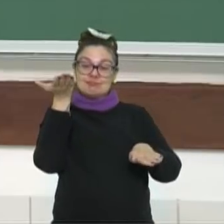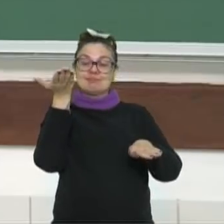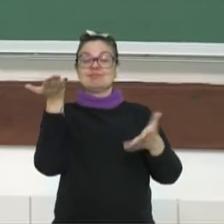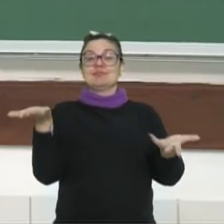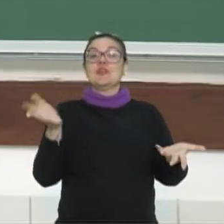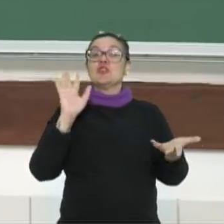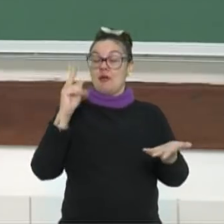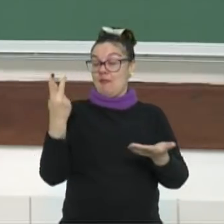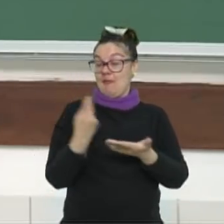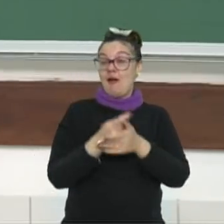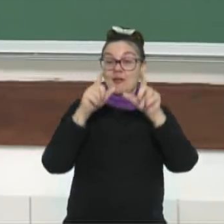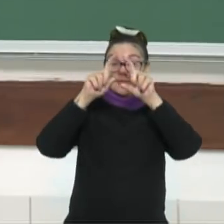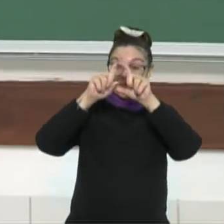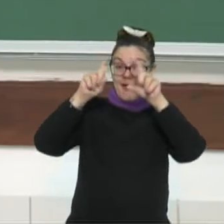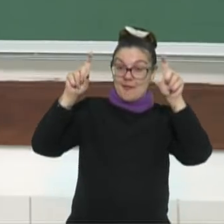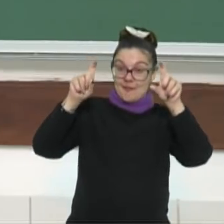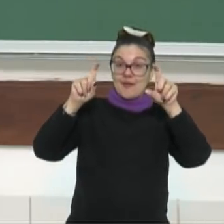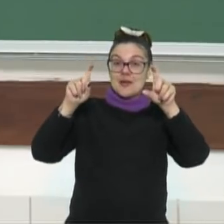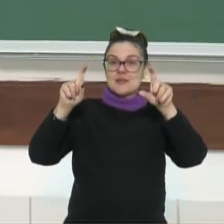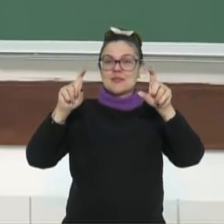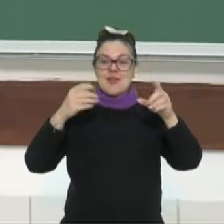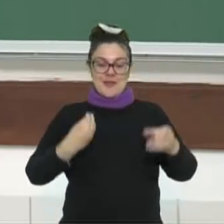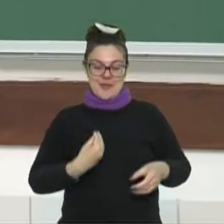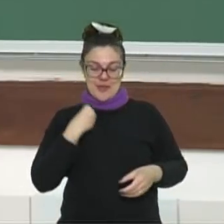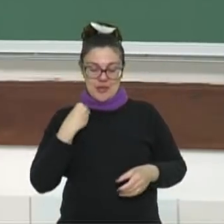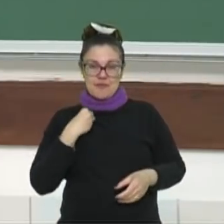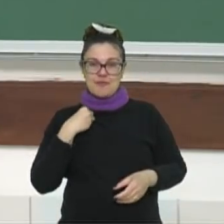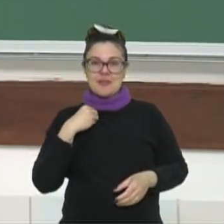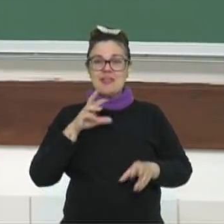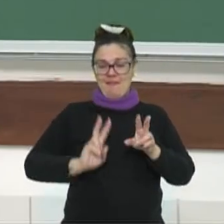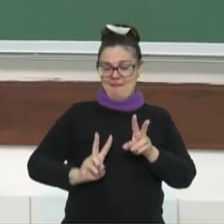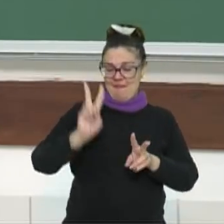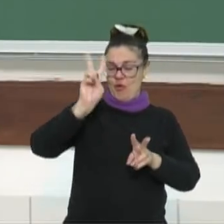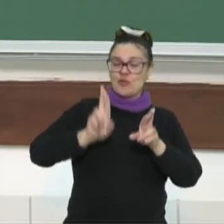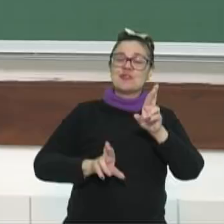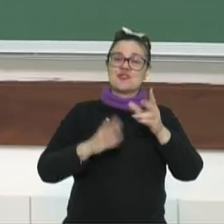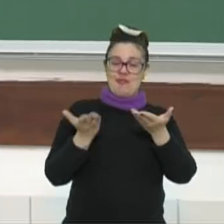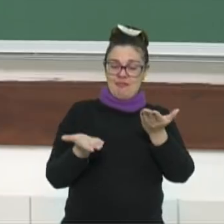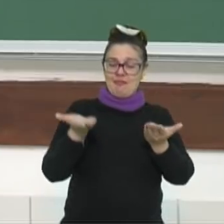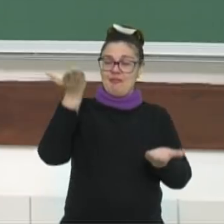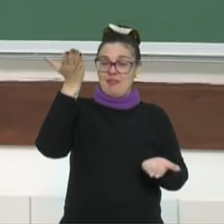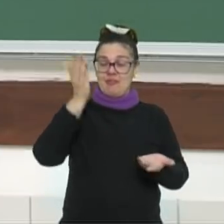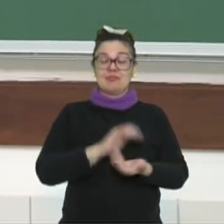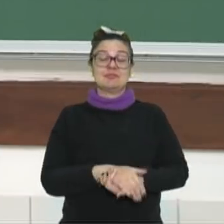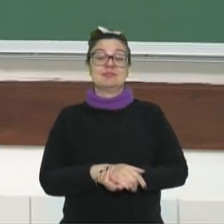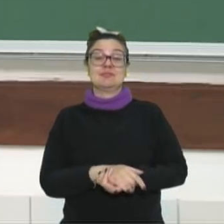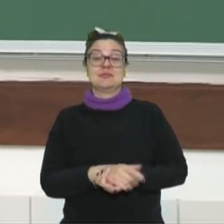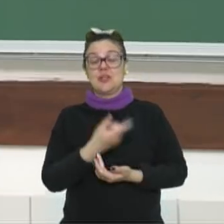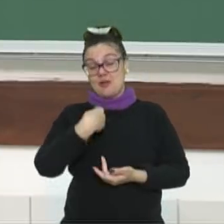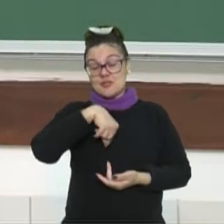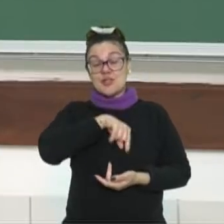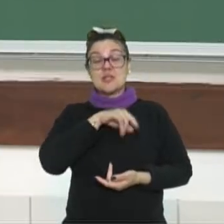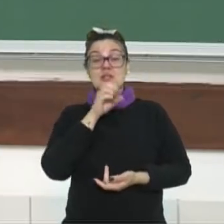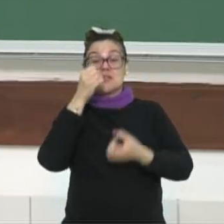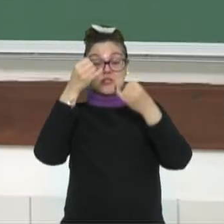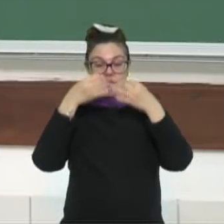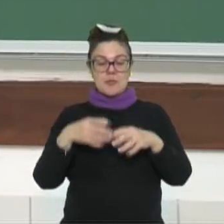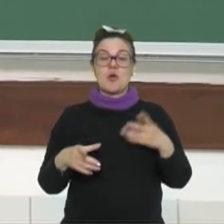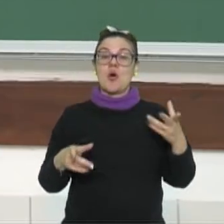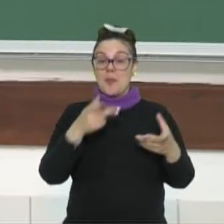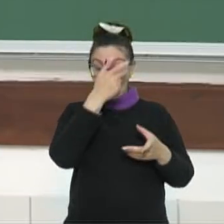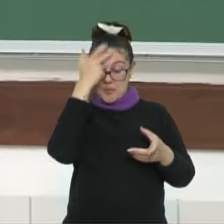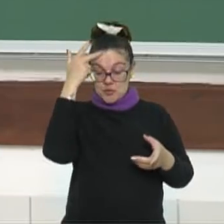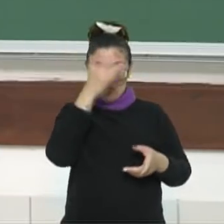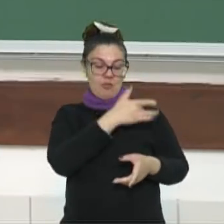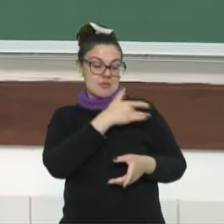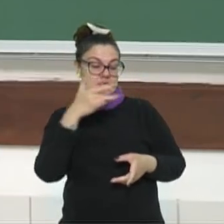dessa sentença, nas quais as vidas humanas teriam um valor diferente. Isso se explica, por exemplo, quando alguém tem muito recurso para cuidar